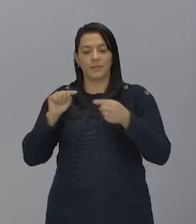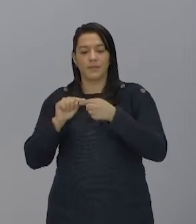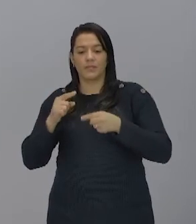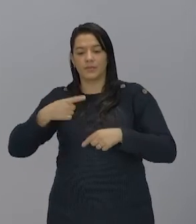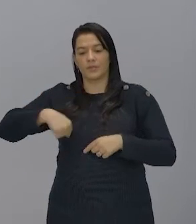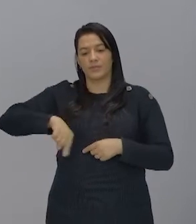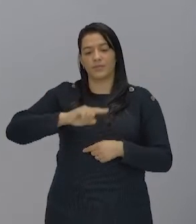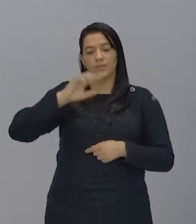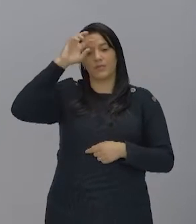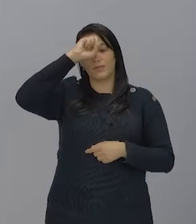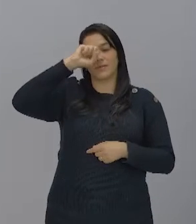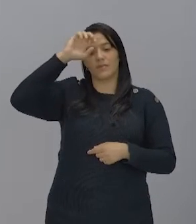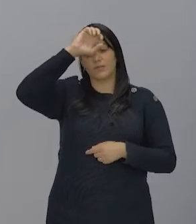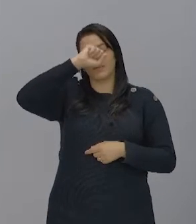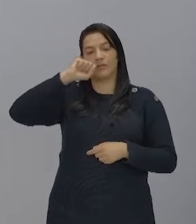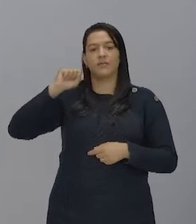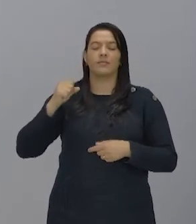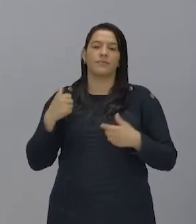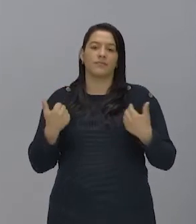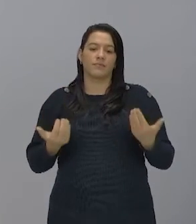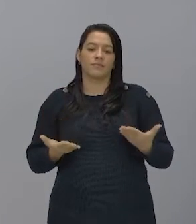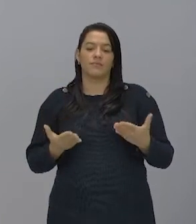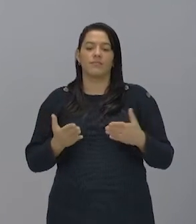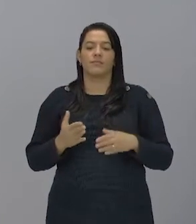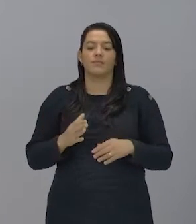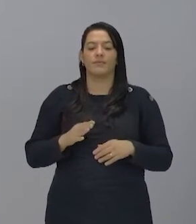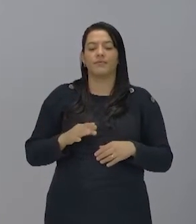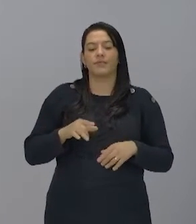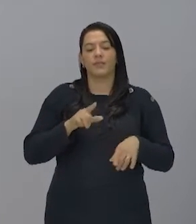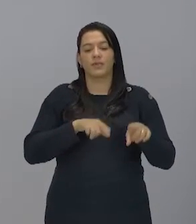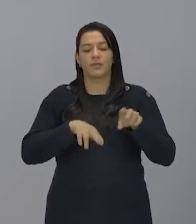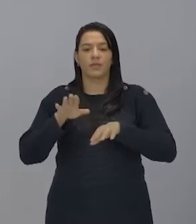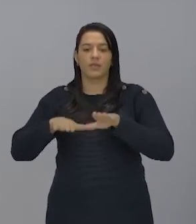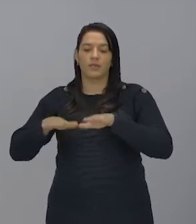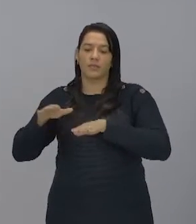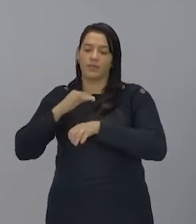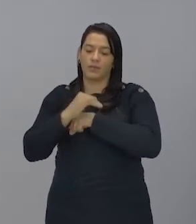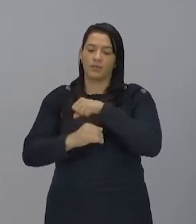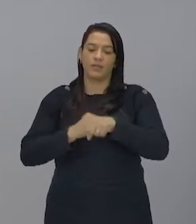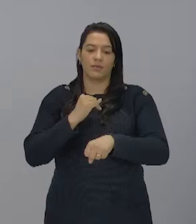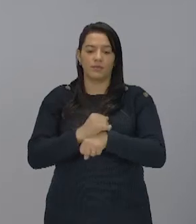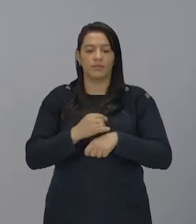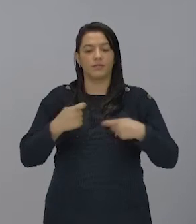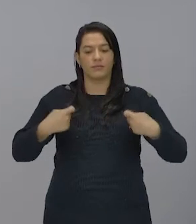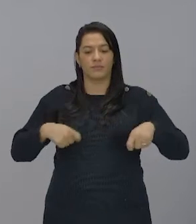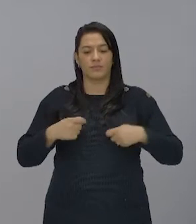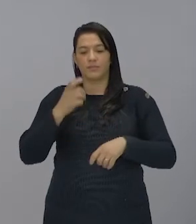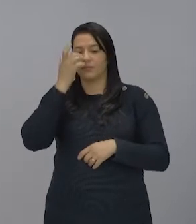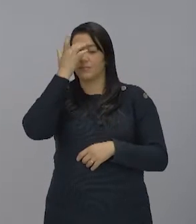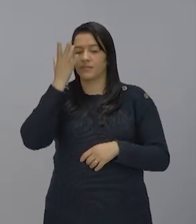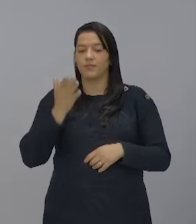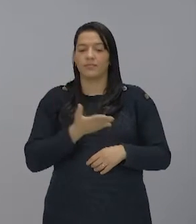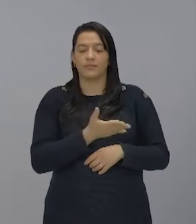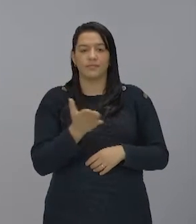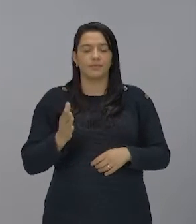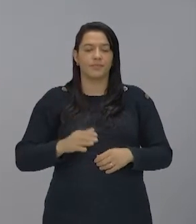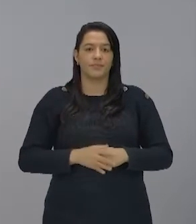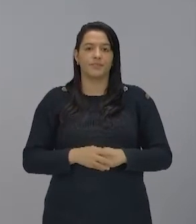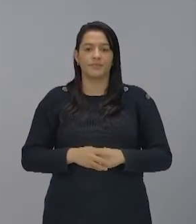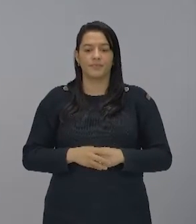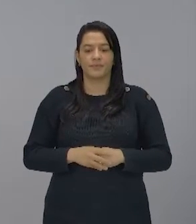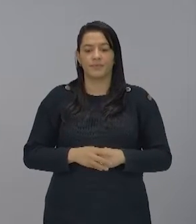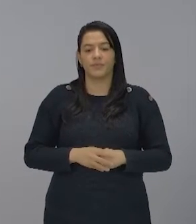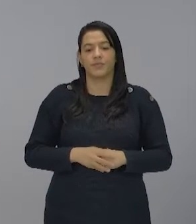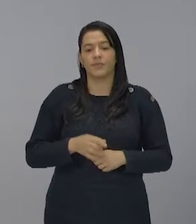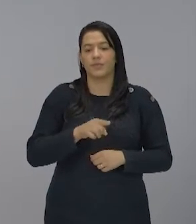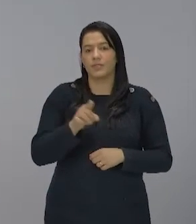inglês da maneira offline, né? Antes dessas facilidades que o pessoal na internet. E aí pergunto pra você, que eu já fiz uma vez, né? How did you learn English? Né? Como é